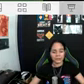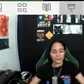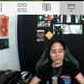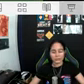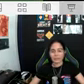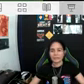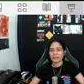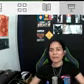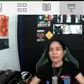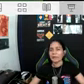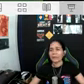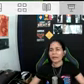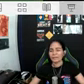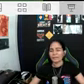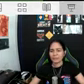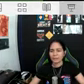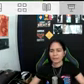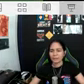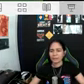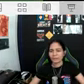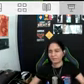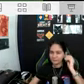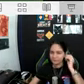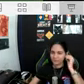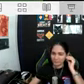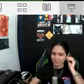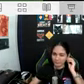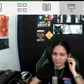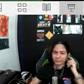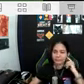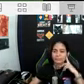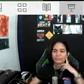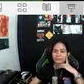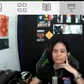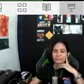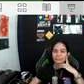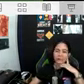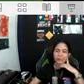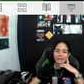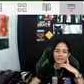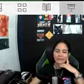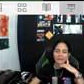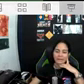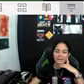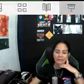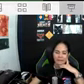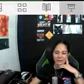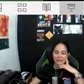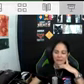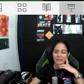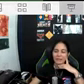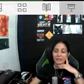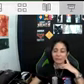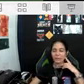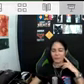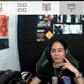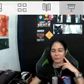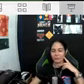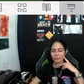entre indivíduos seriam quais? Vocês têm uma ideia? O que é que pode estar variando assim